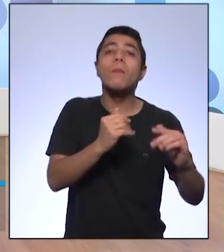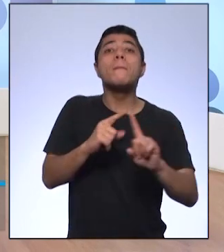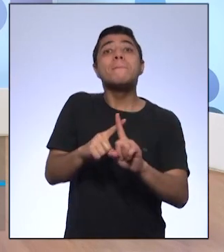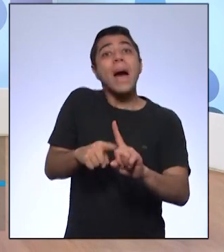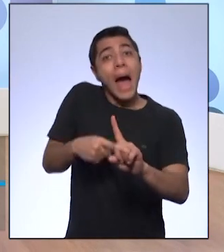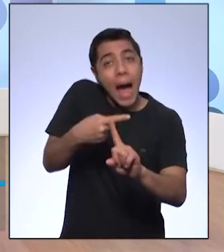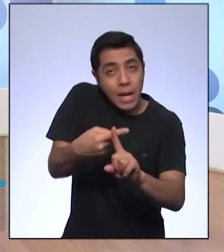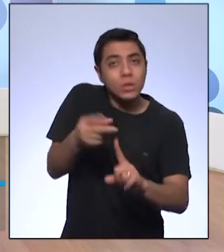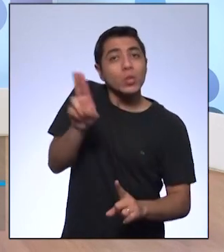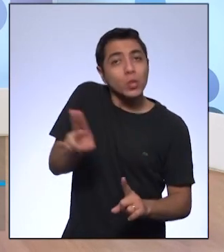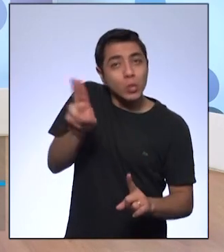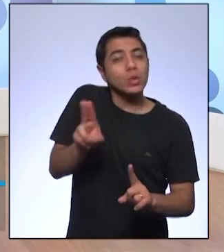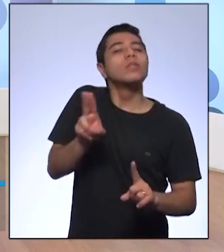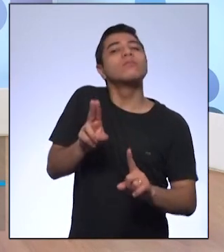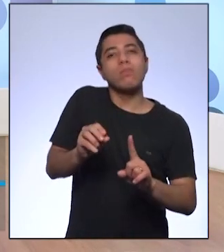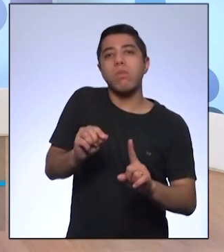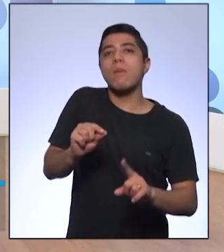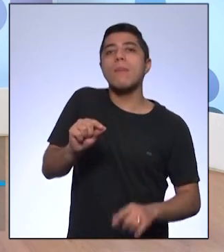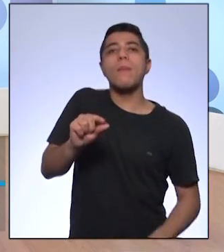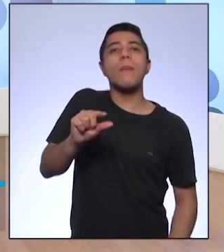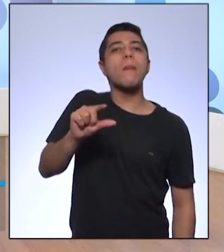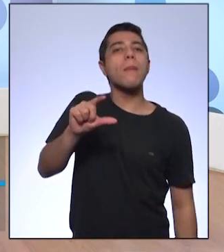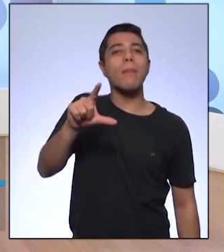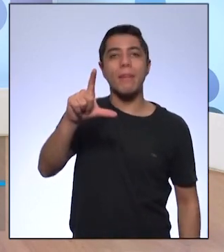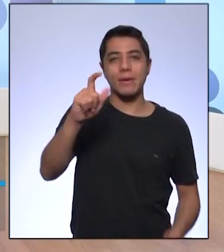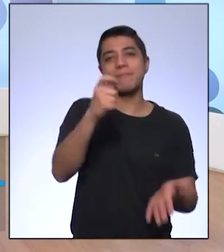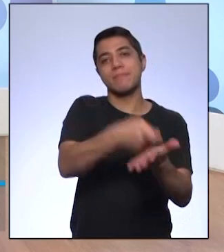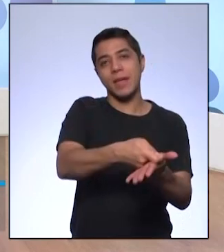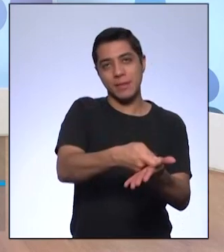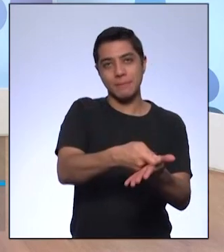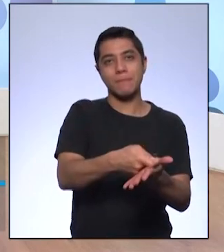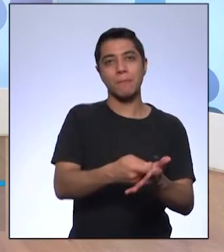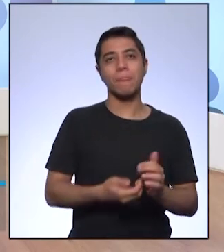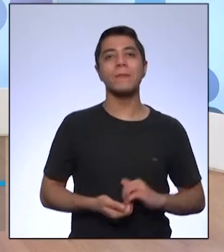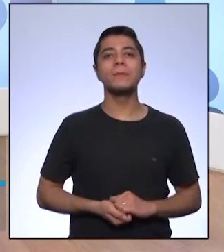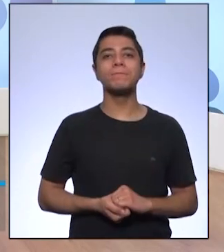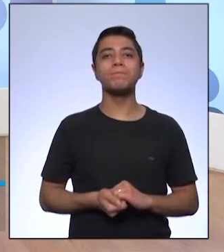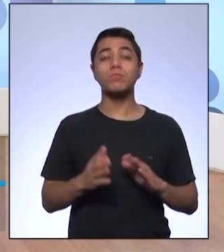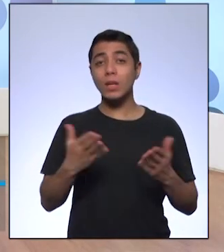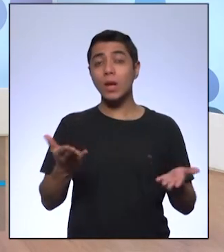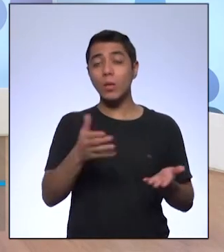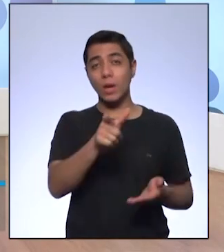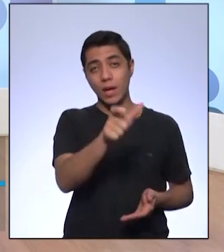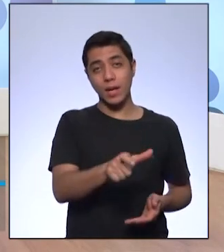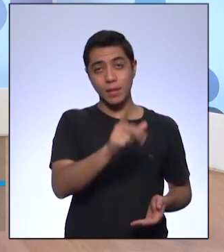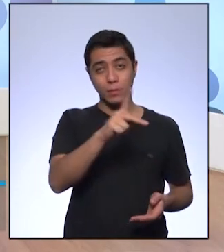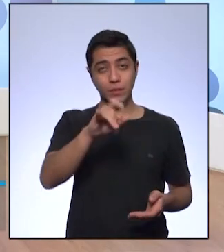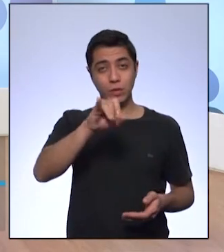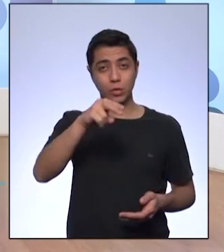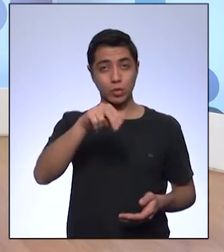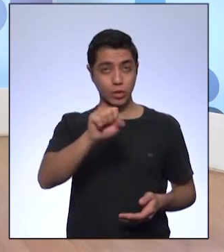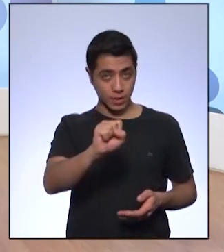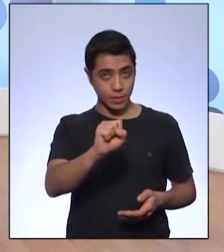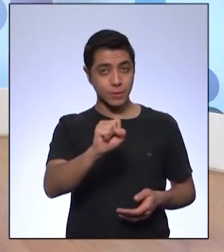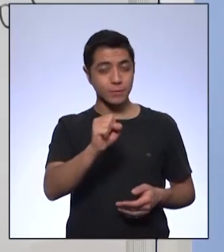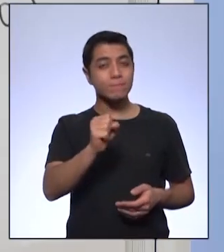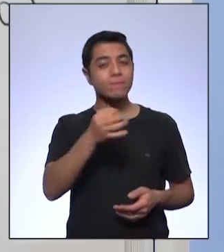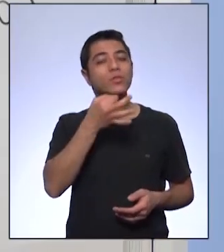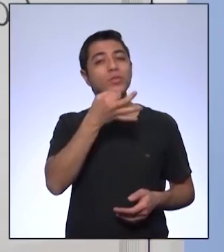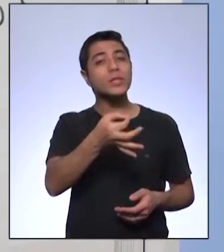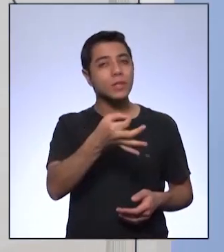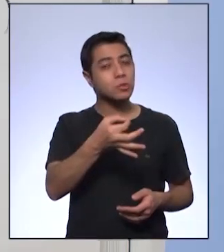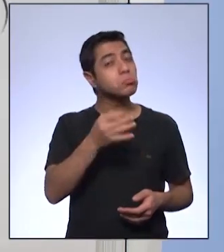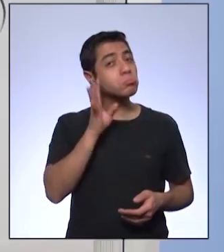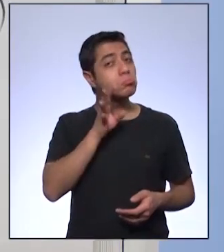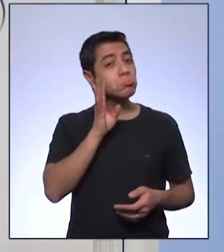só para finalizar, inclusive foi uma sugestão do próprio professor Jonas, uma situação bastante comum, e aqui a gente colocou duas.